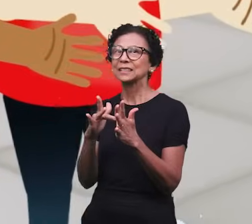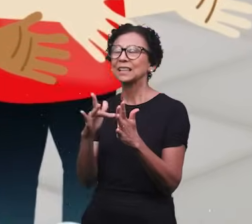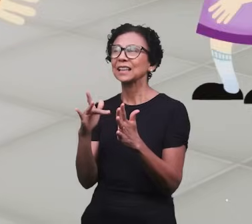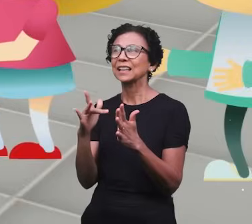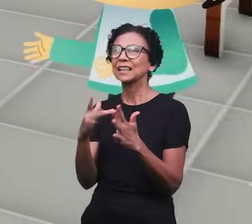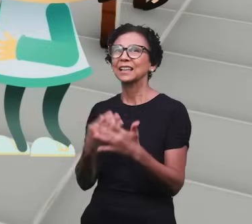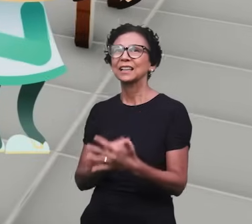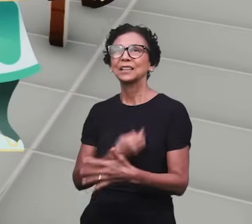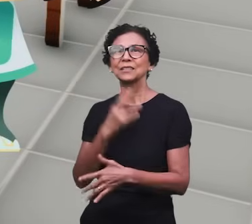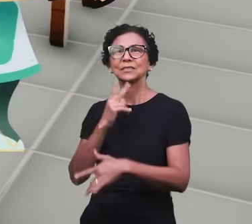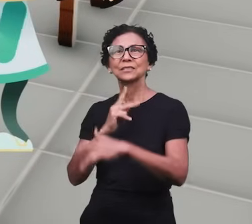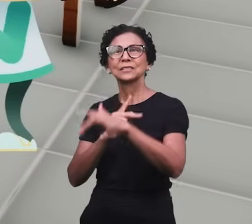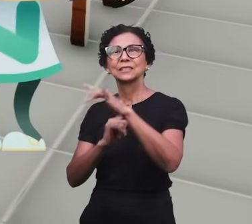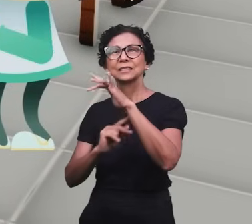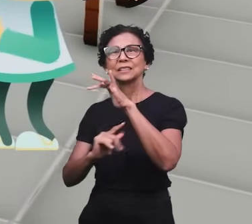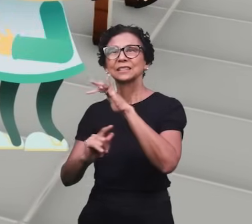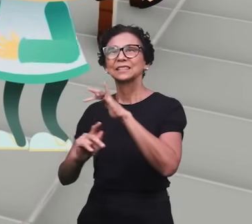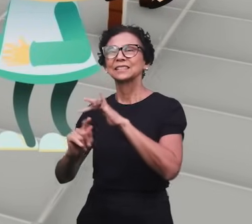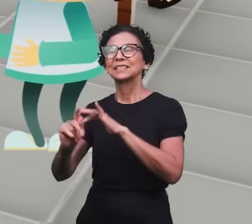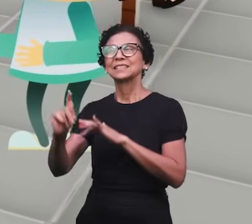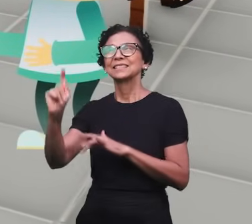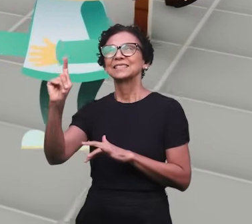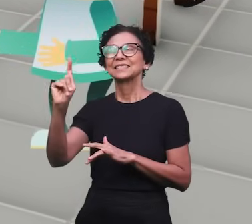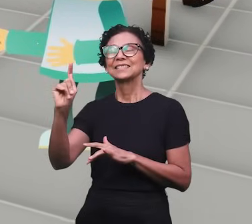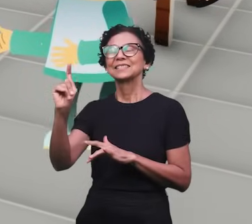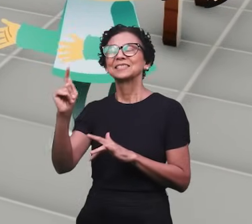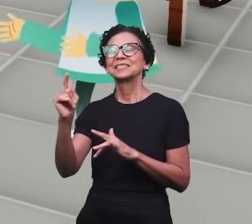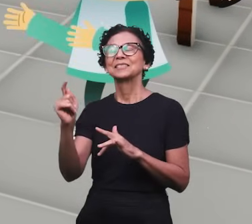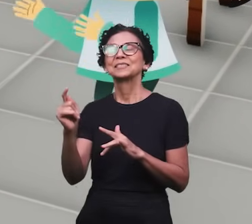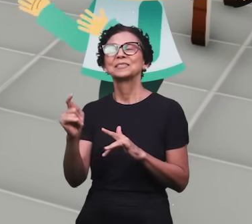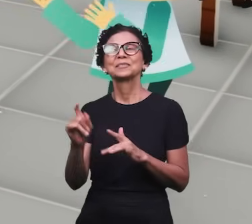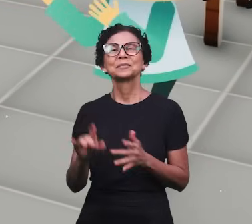Minha esperança é